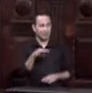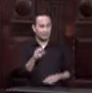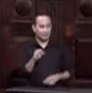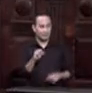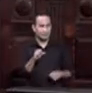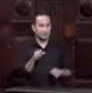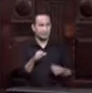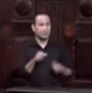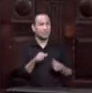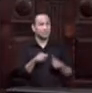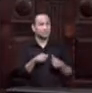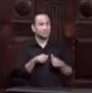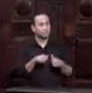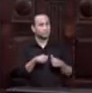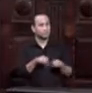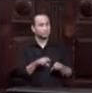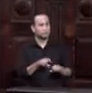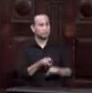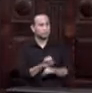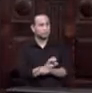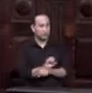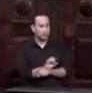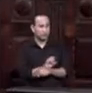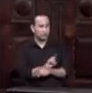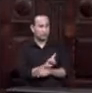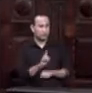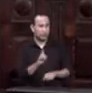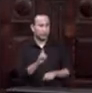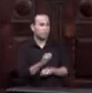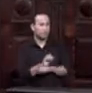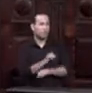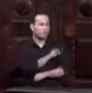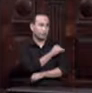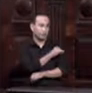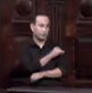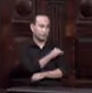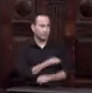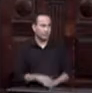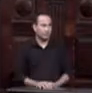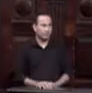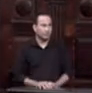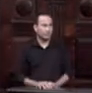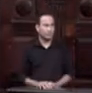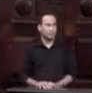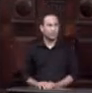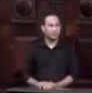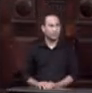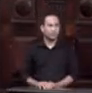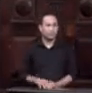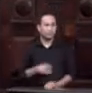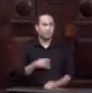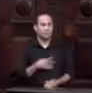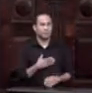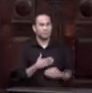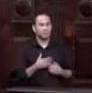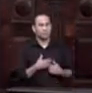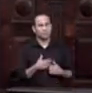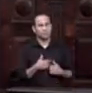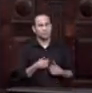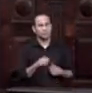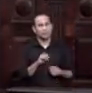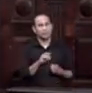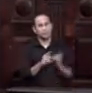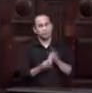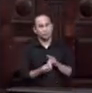no Estado do Rio de Janeiro. Entretanto, senhor presidente, na perspectiva do aprimoramento desse projeto, que quem votou